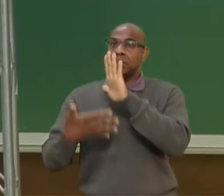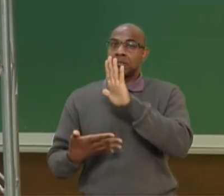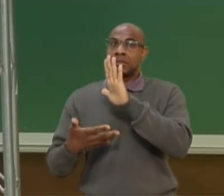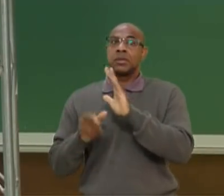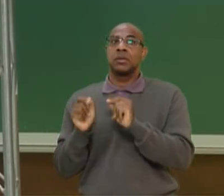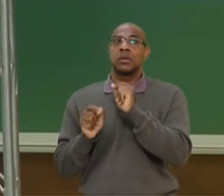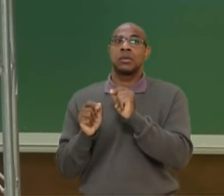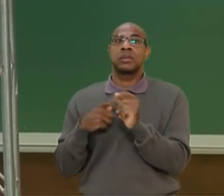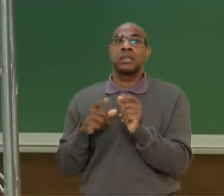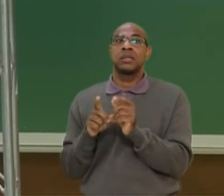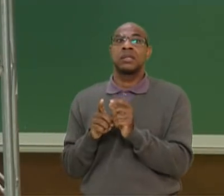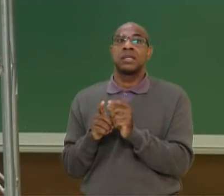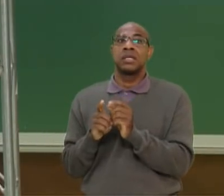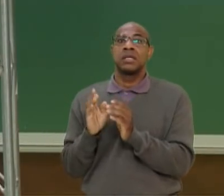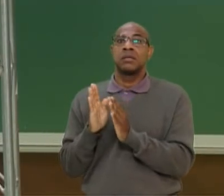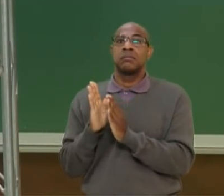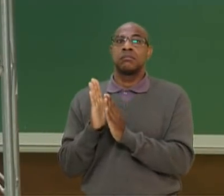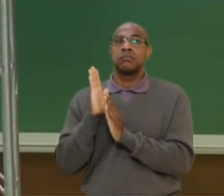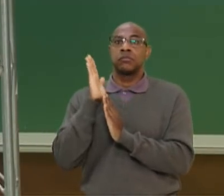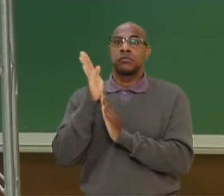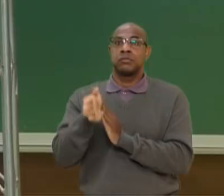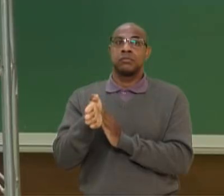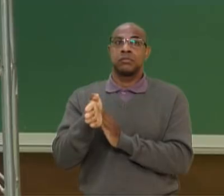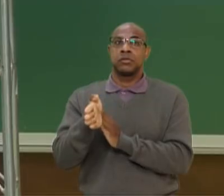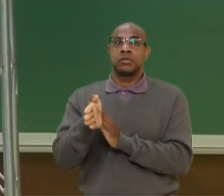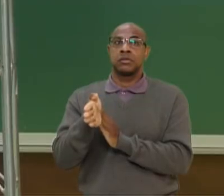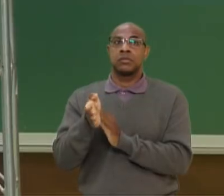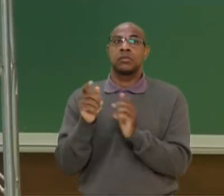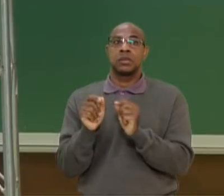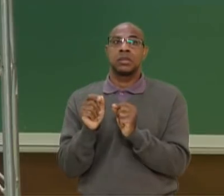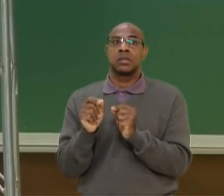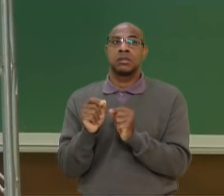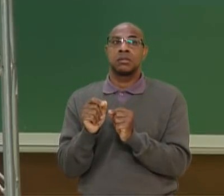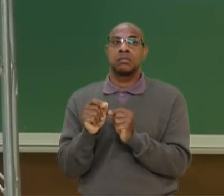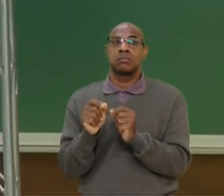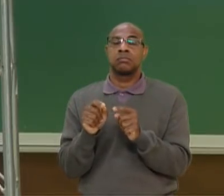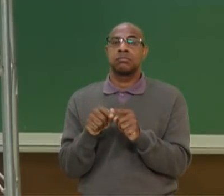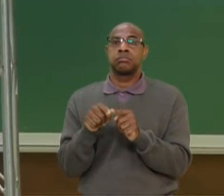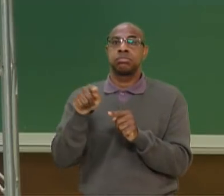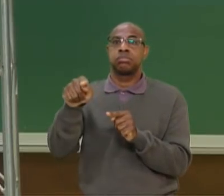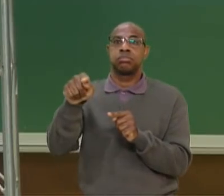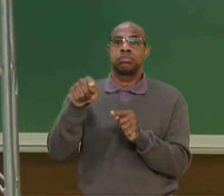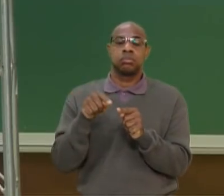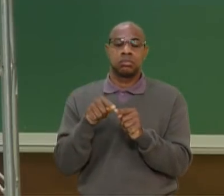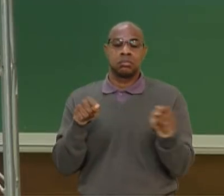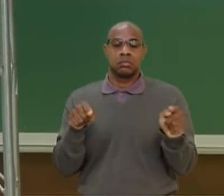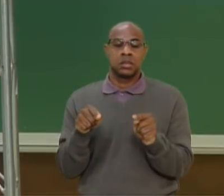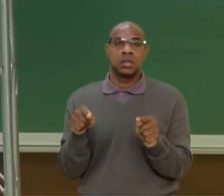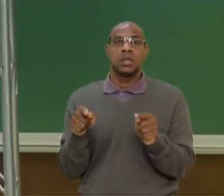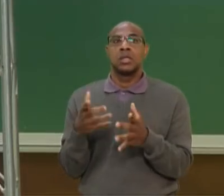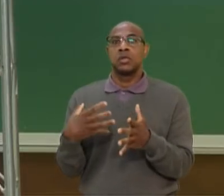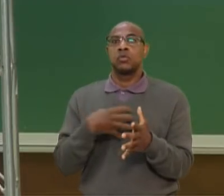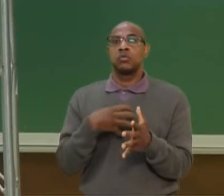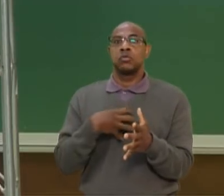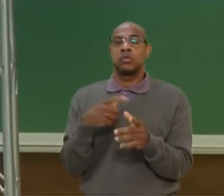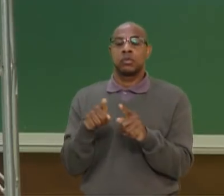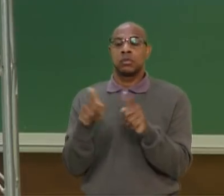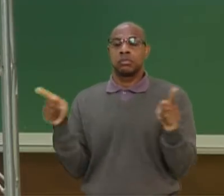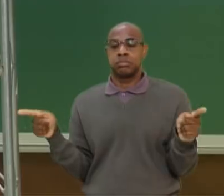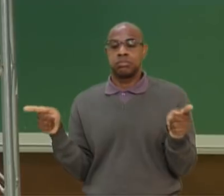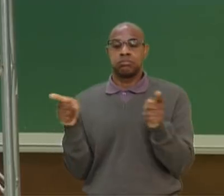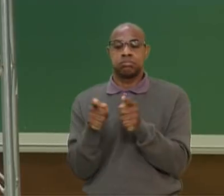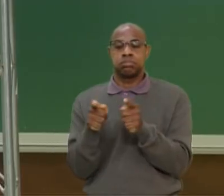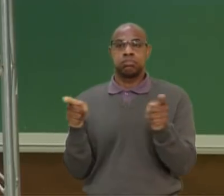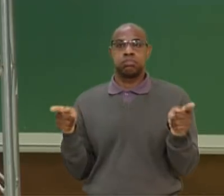tem direção, sentido e módulo. O módulo é o tamanho dele, né?